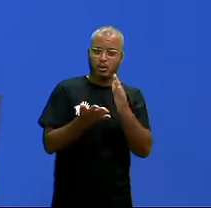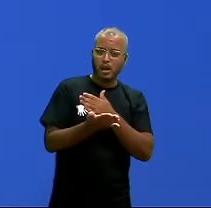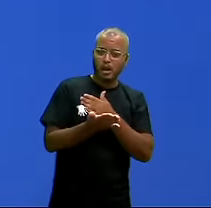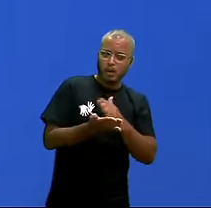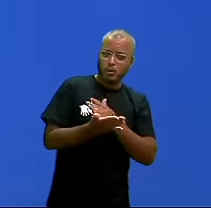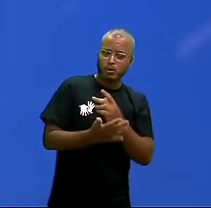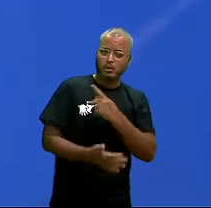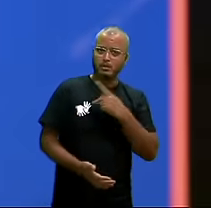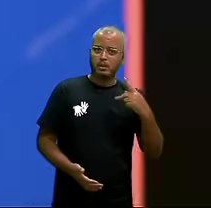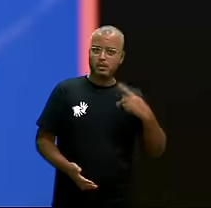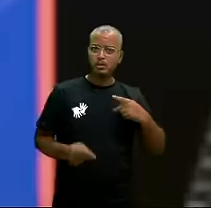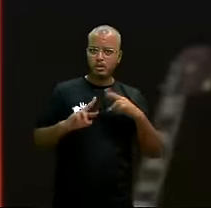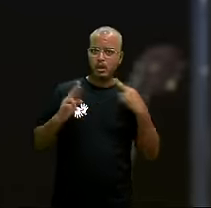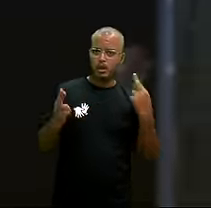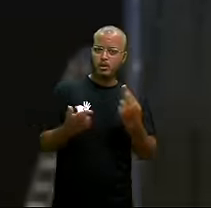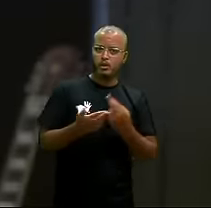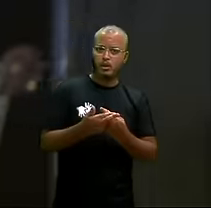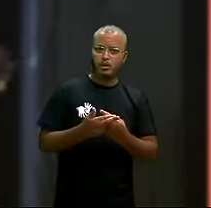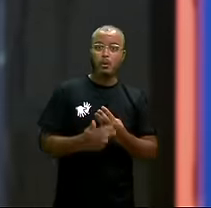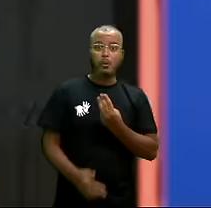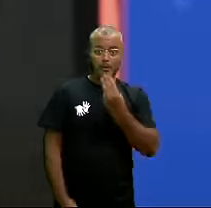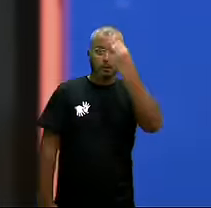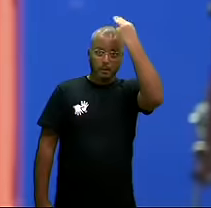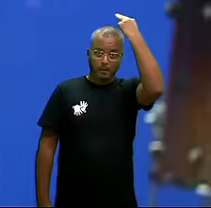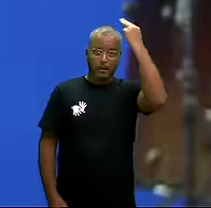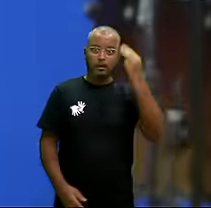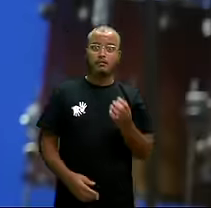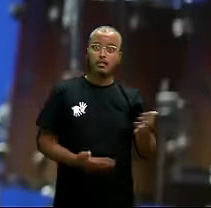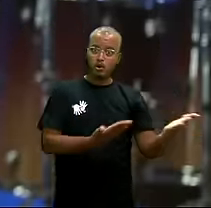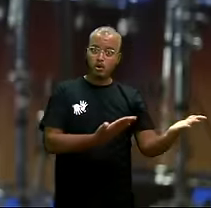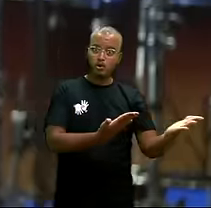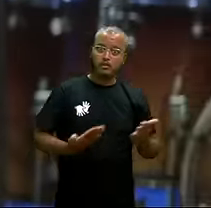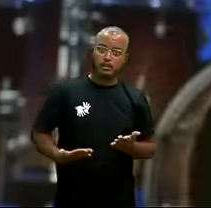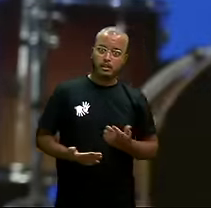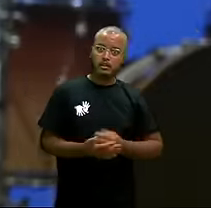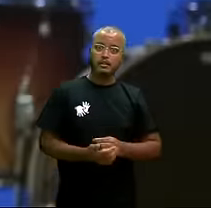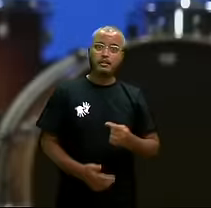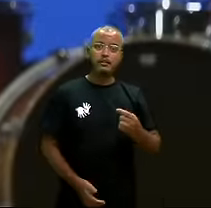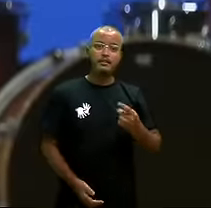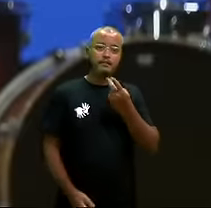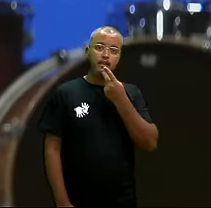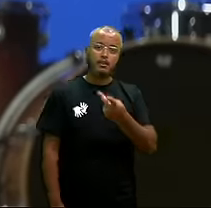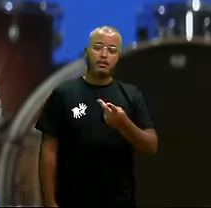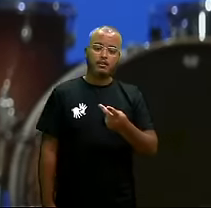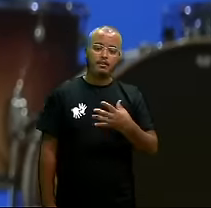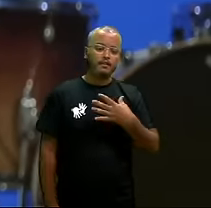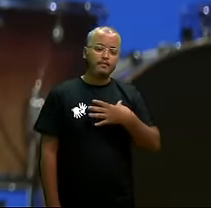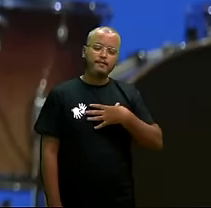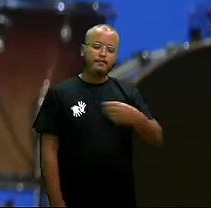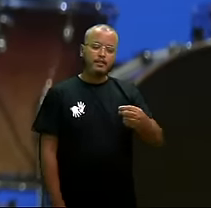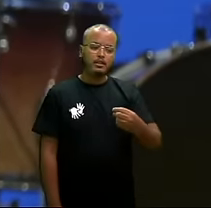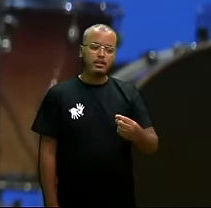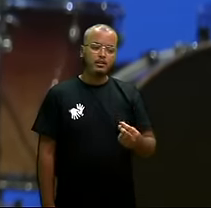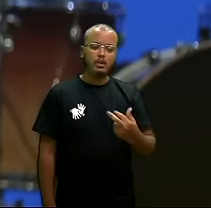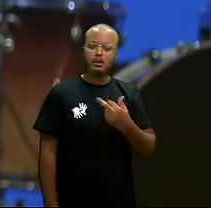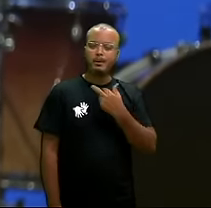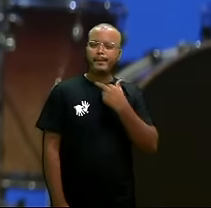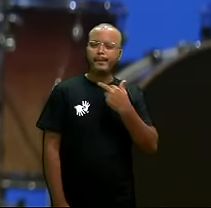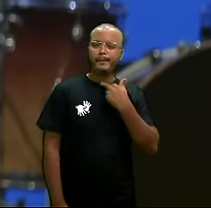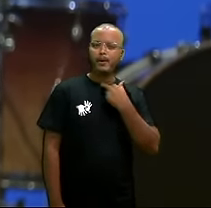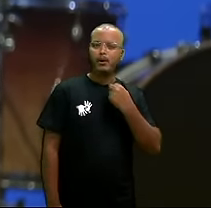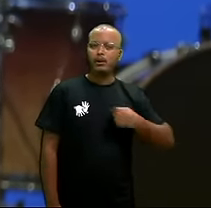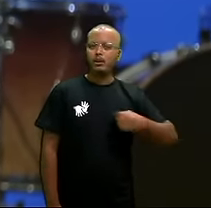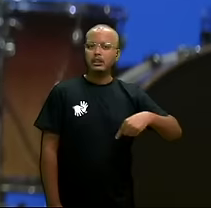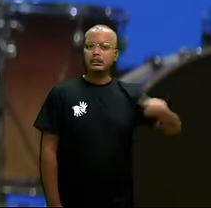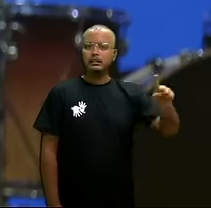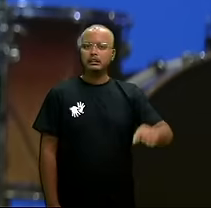muitos, poucos. E ele foi convidado, ele me ligou e falou: filho, eu não posso ir, você vai no meu lugar. Irmão, acordei no dia seguinte